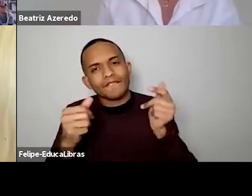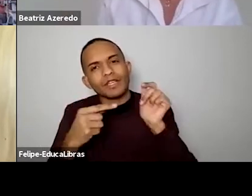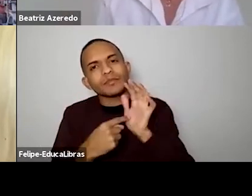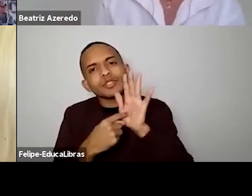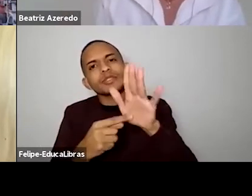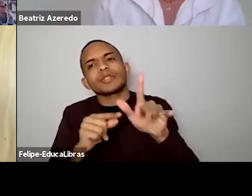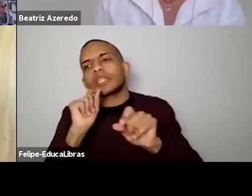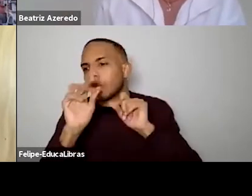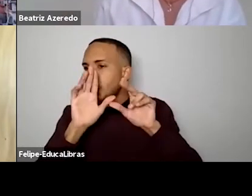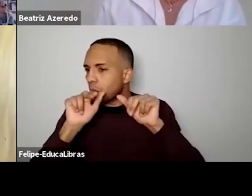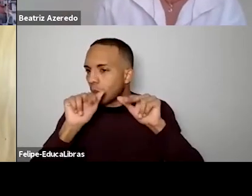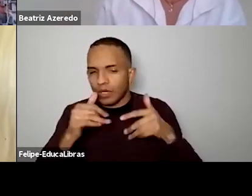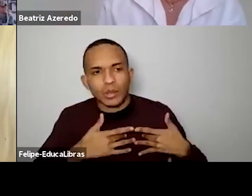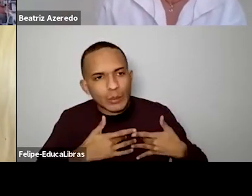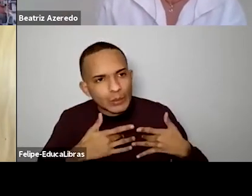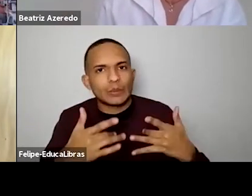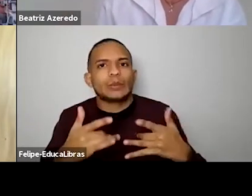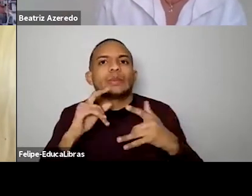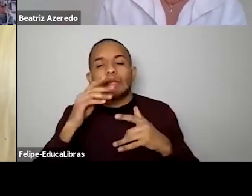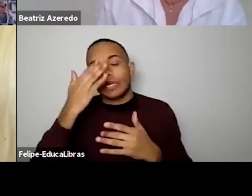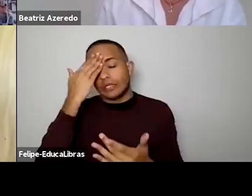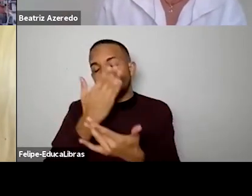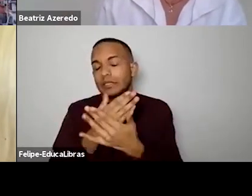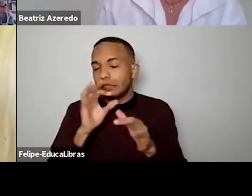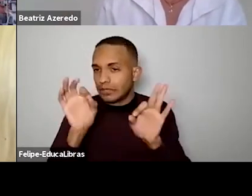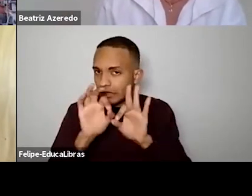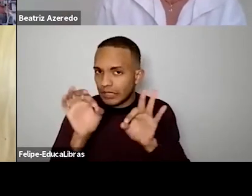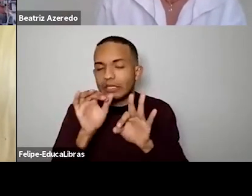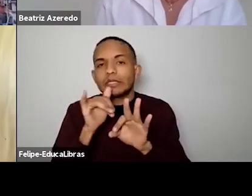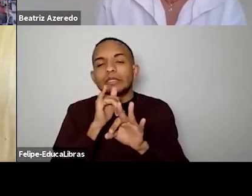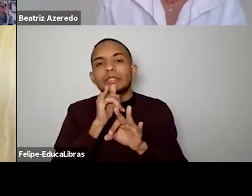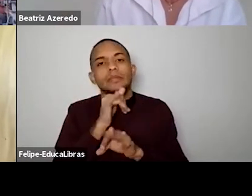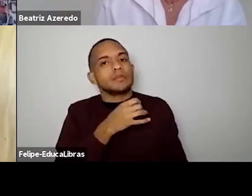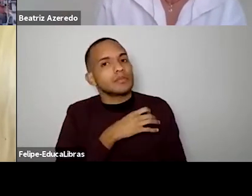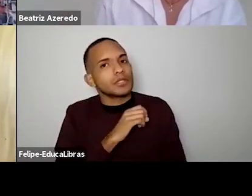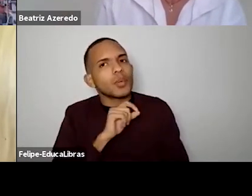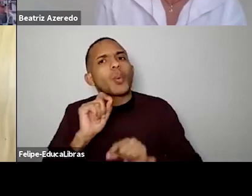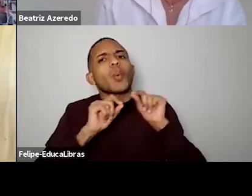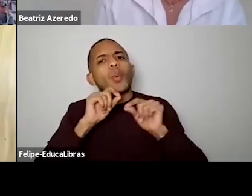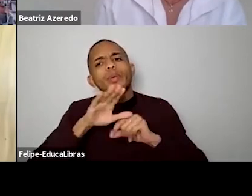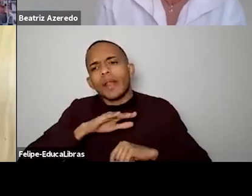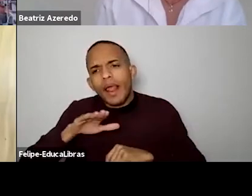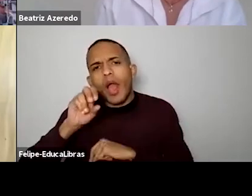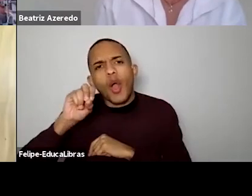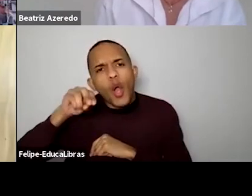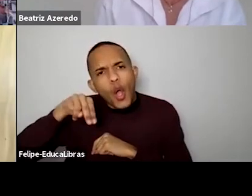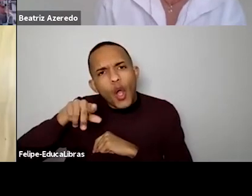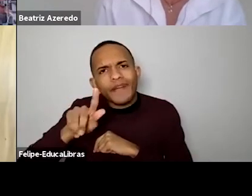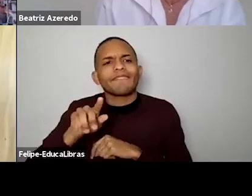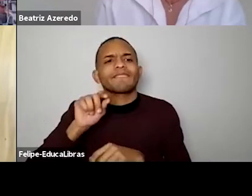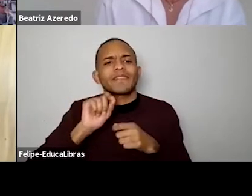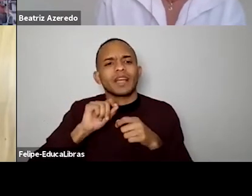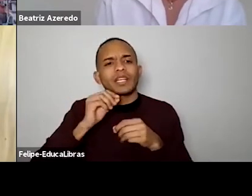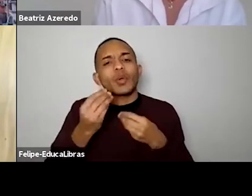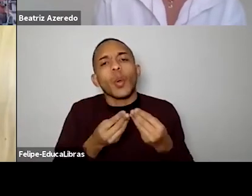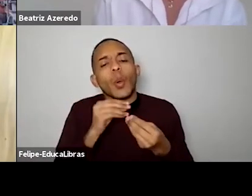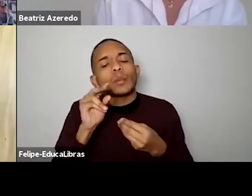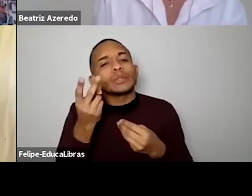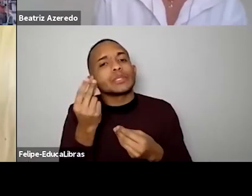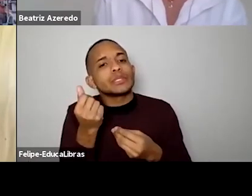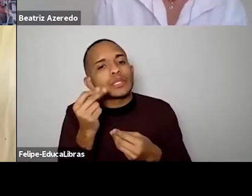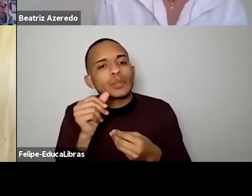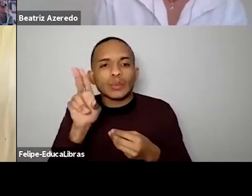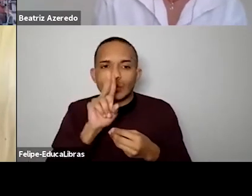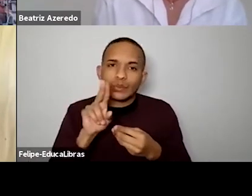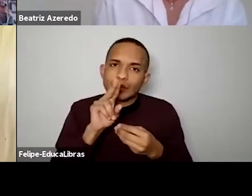nunca doou, para quem tem essa desconfiança, o pé atrás, o que as ONGs fazem, como esse dinheiro é usado. E eu acho que essa parte